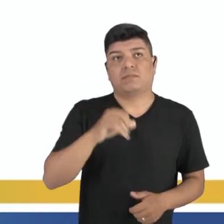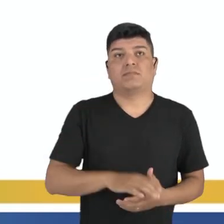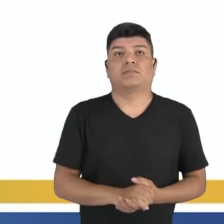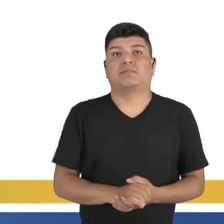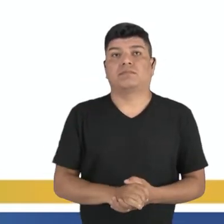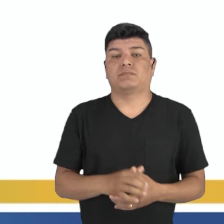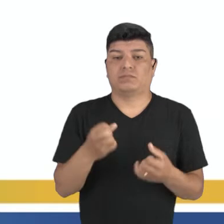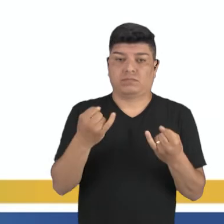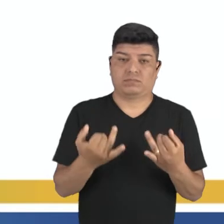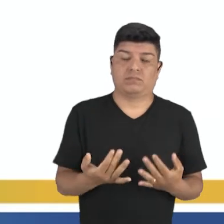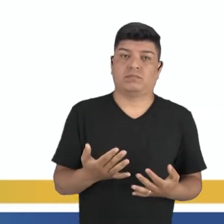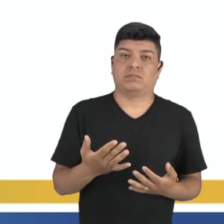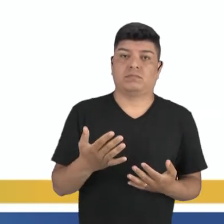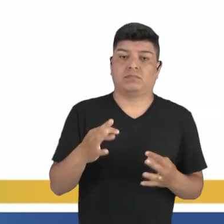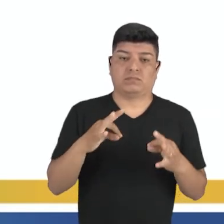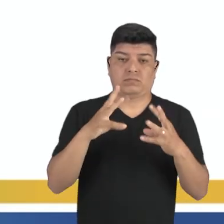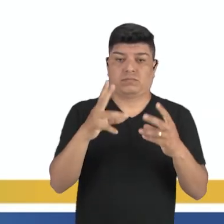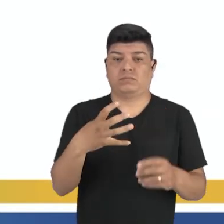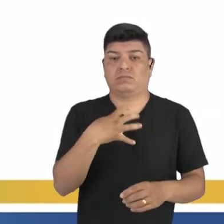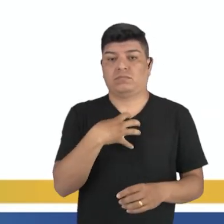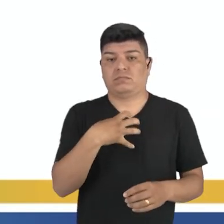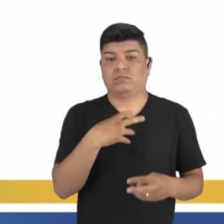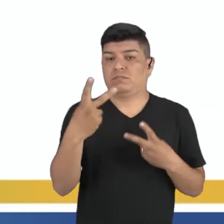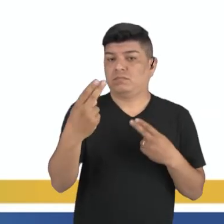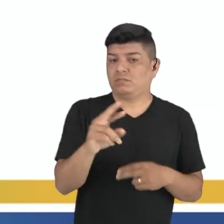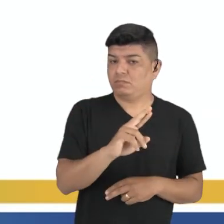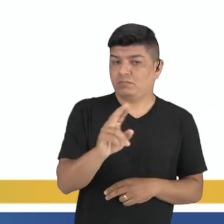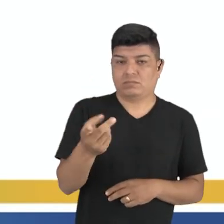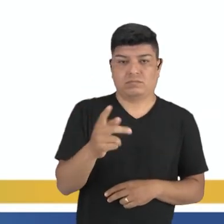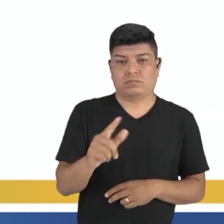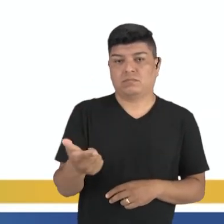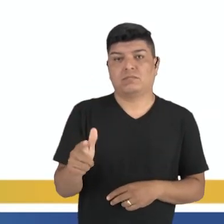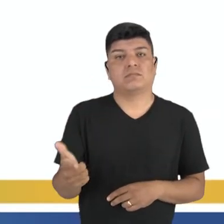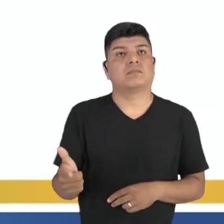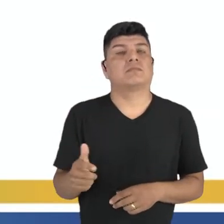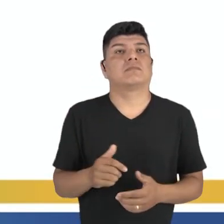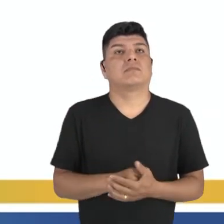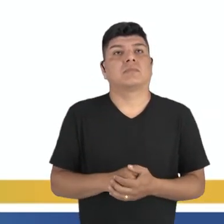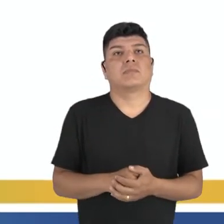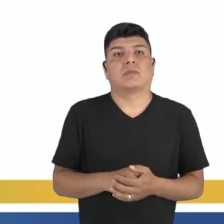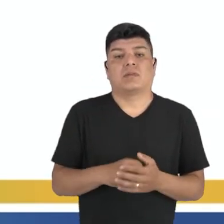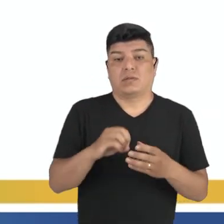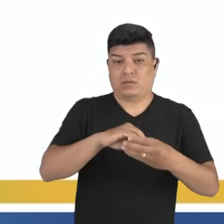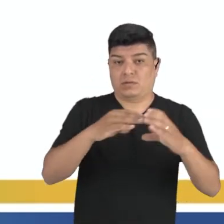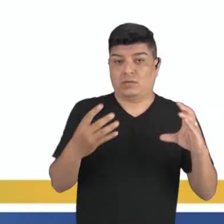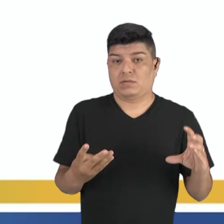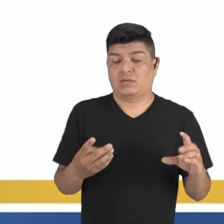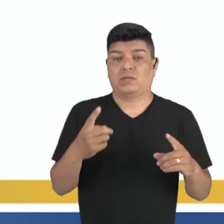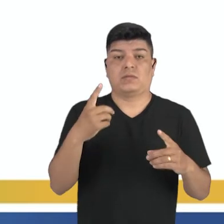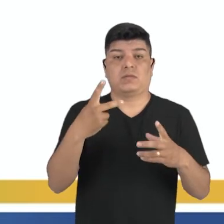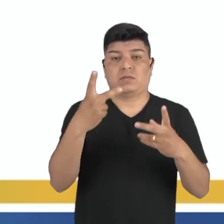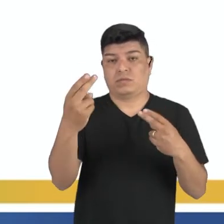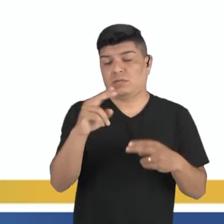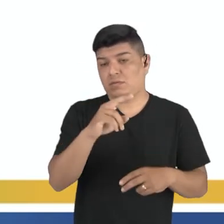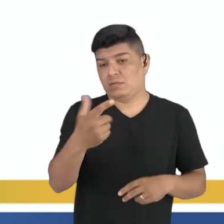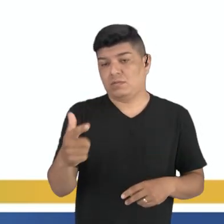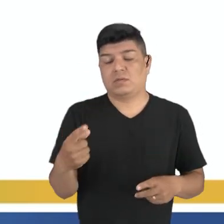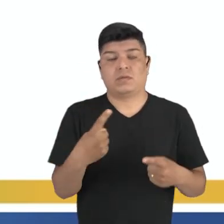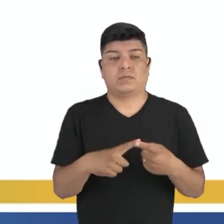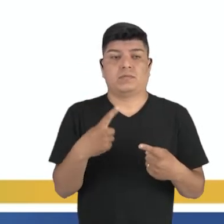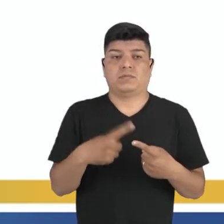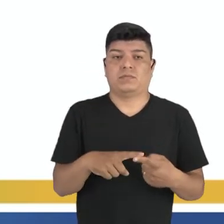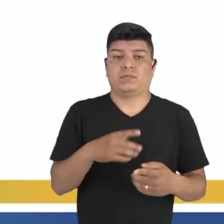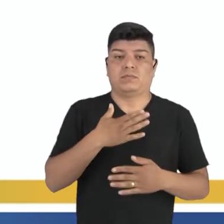eu falei para vocês, nem todo mundo vai apresentar os mesmos sintomas, nem todo mundo vai ter as mesmas características, porque cada corpo reage de uma maneira diferente,